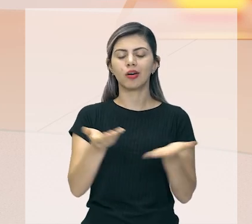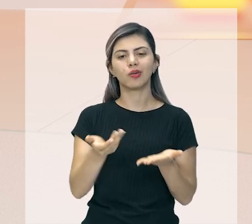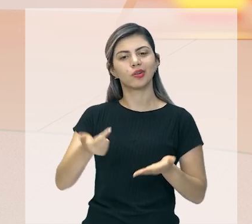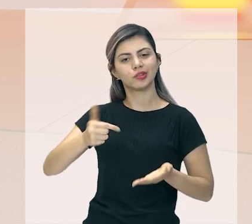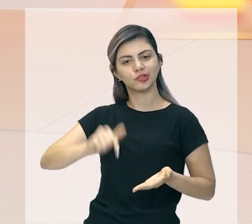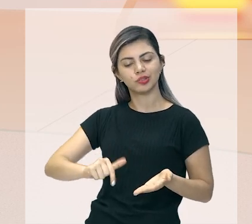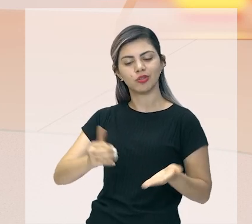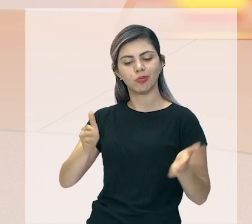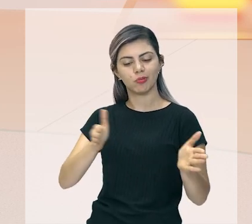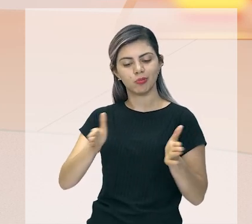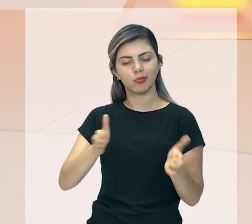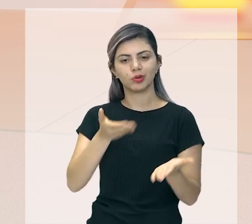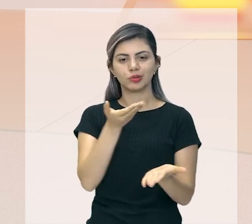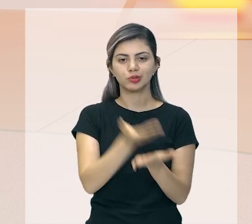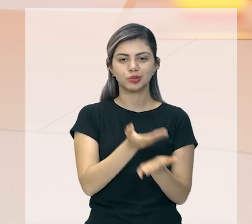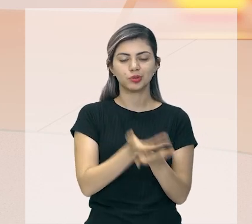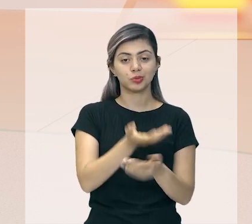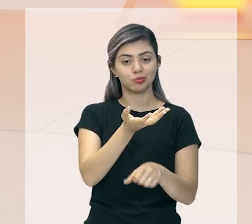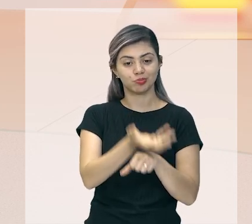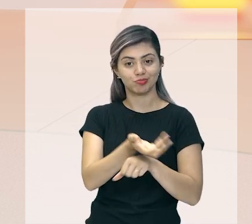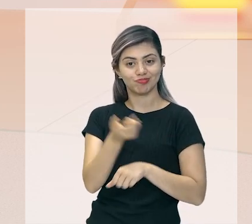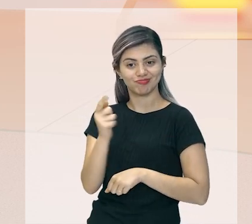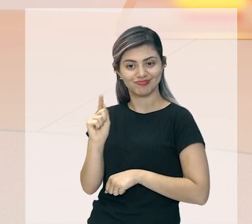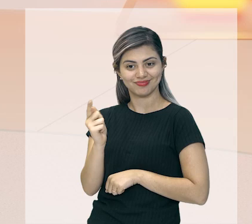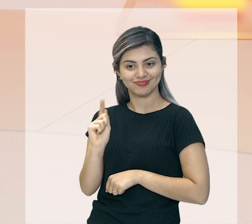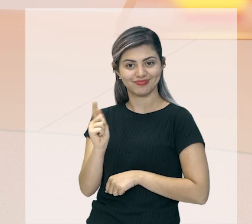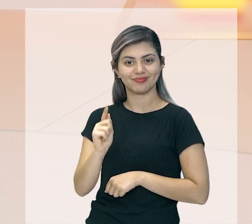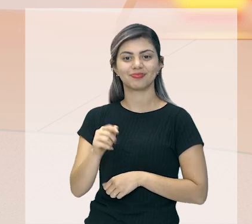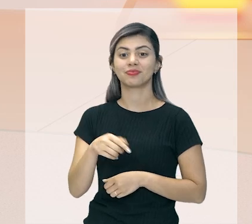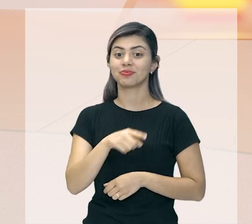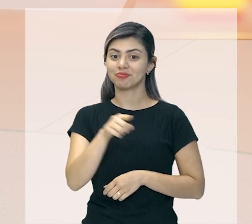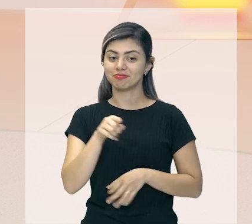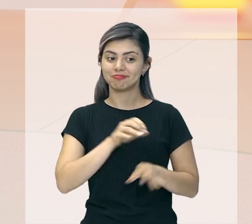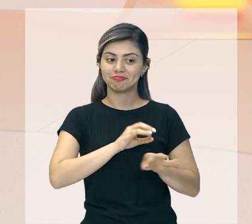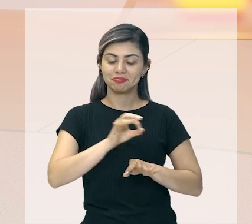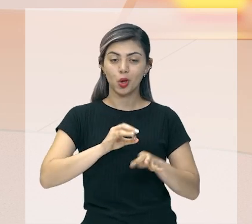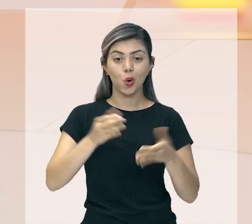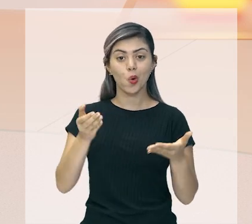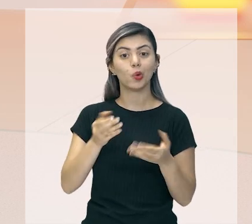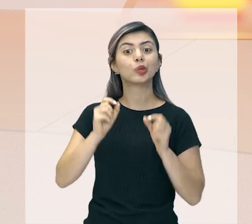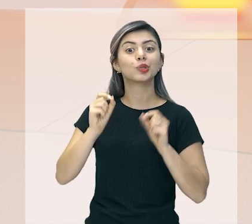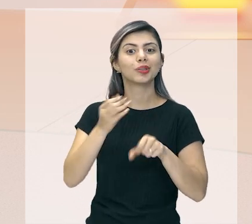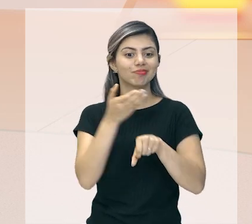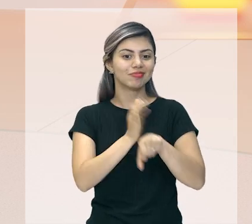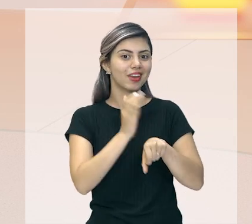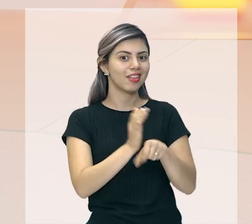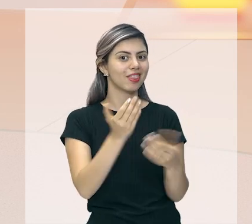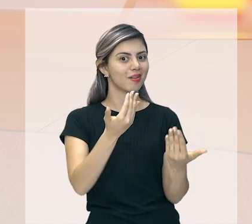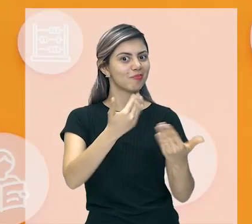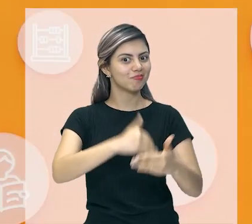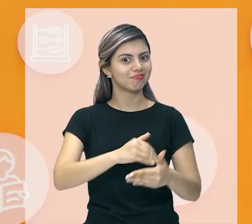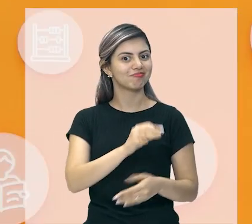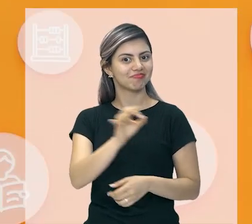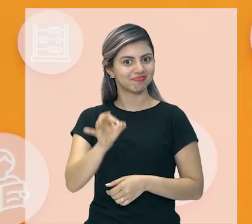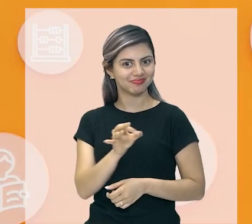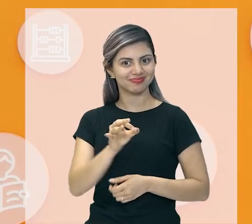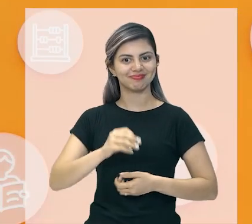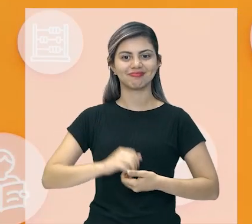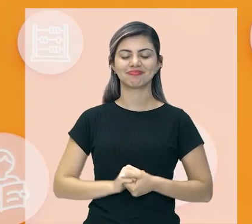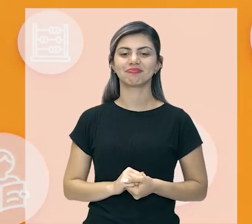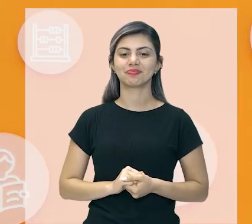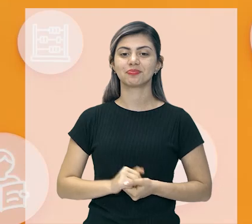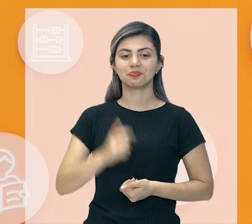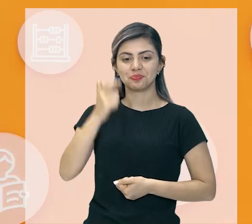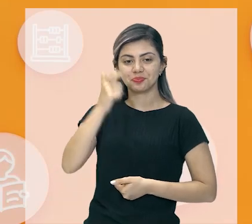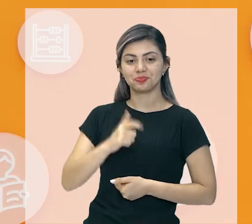de estudos no nosso curso de Geografia. Então vamos preparar porque hoje é momento de prova, hein? Momento de avaliação. Eu